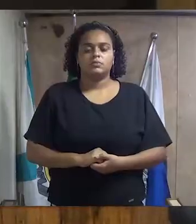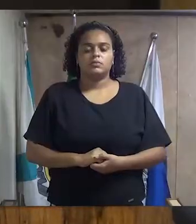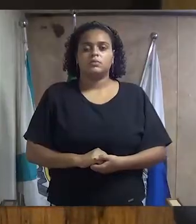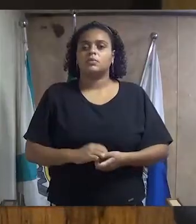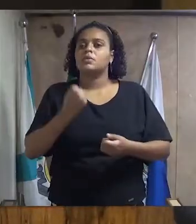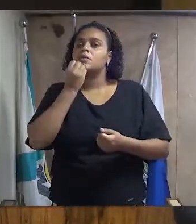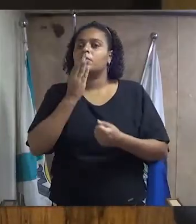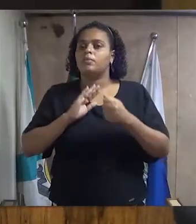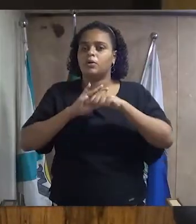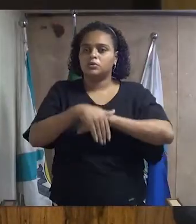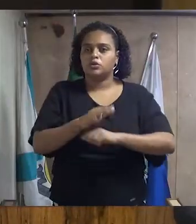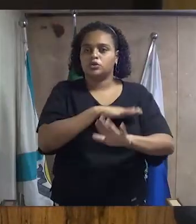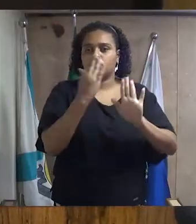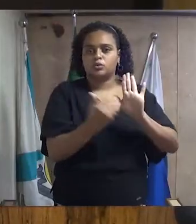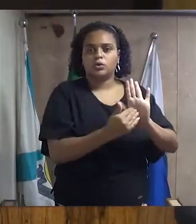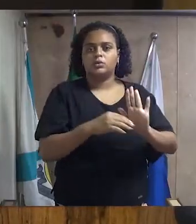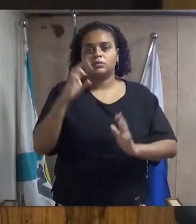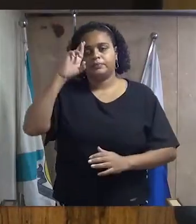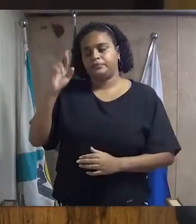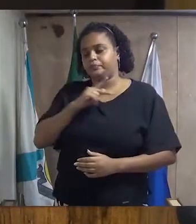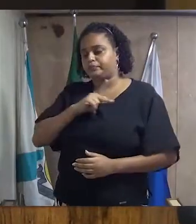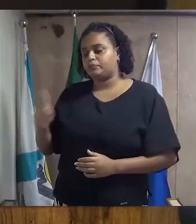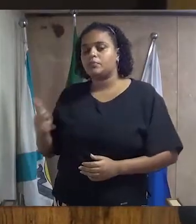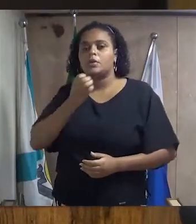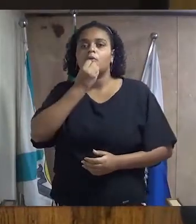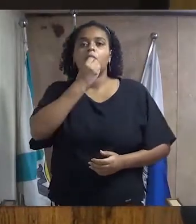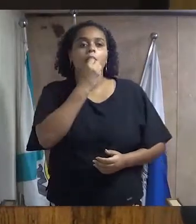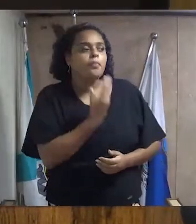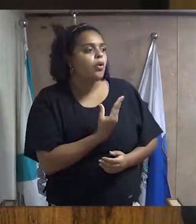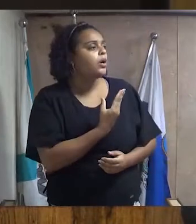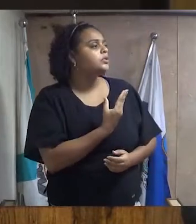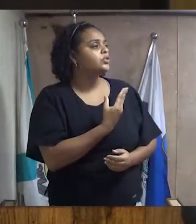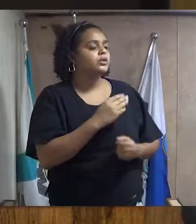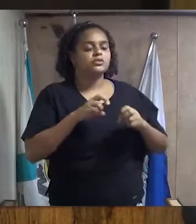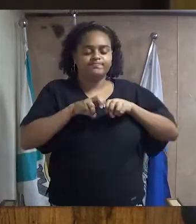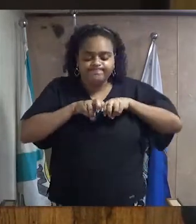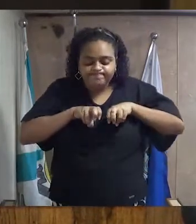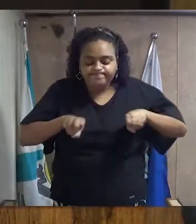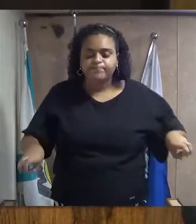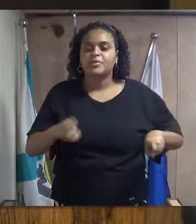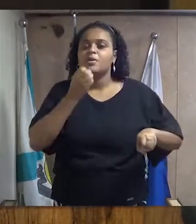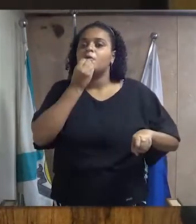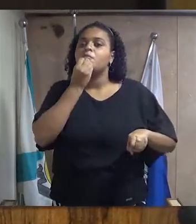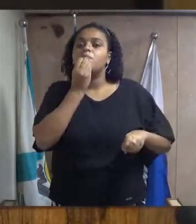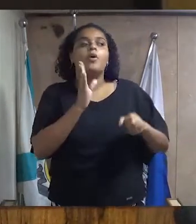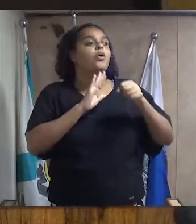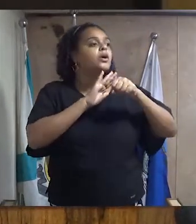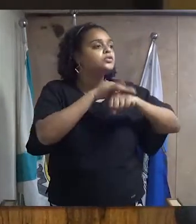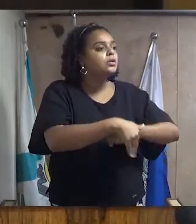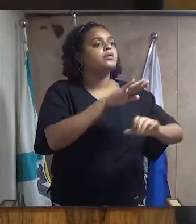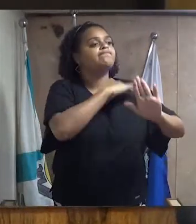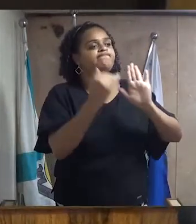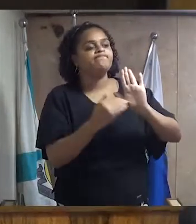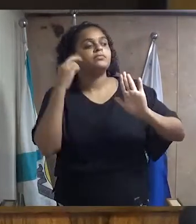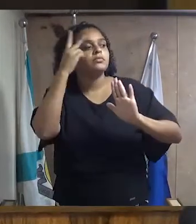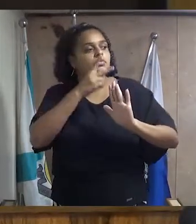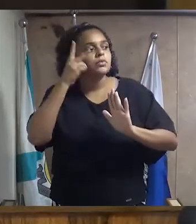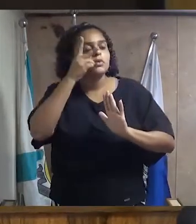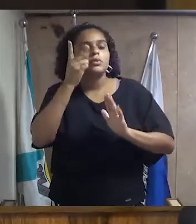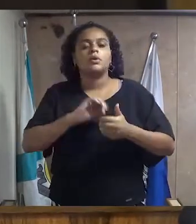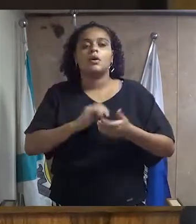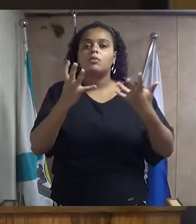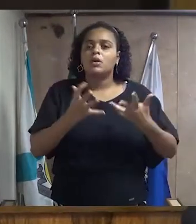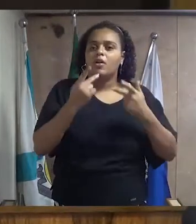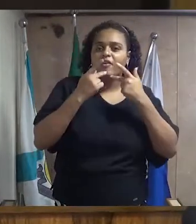Boa noite a todos. Boa noite, senhor presidente. Boa noite à mesa dessa casa. Boa noite aos nobres companheiros. Quero dizer a